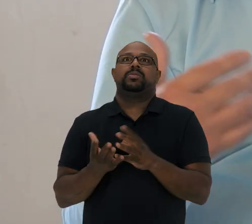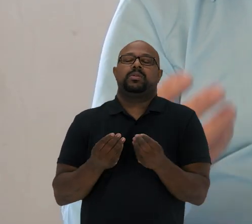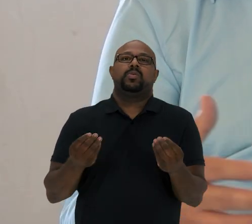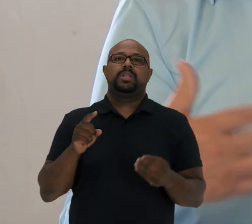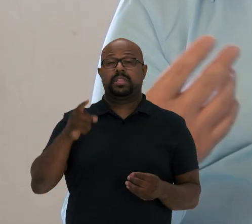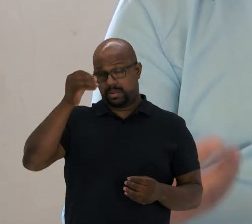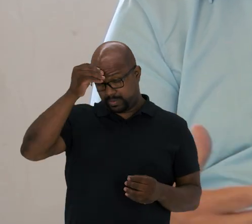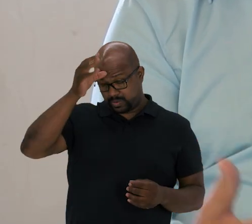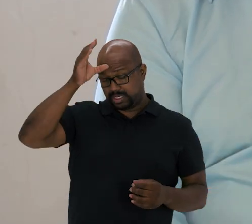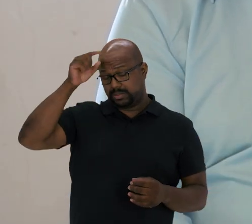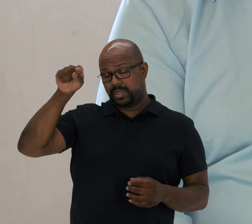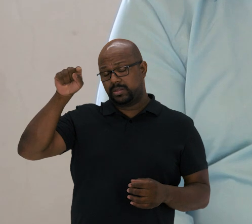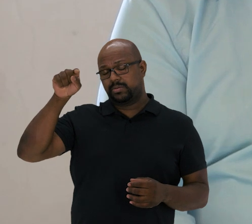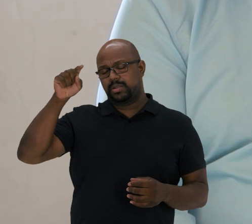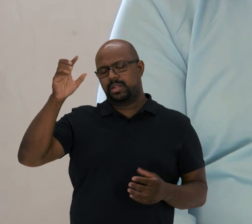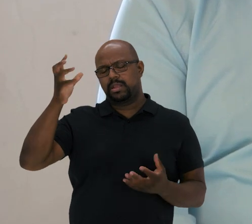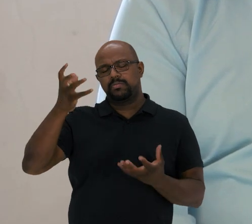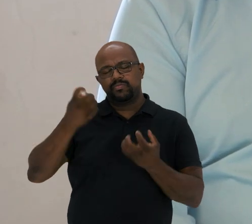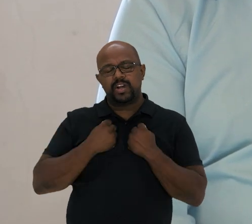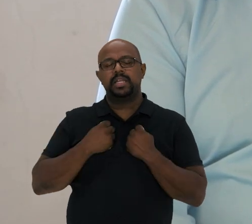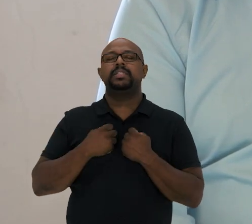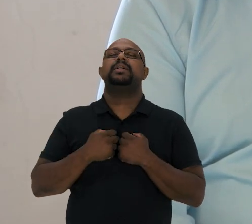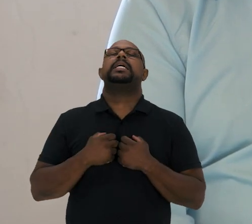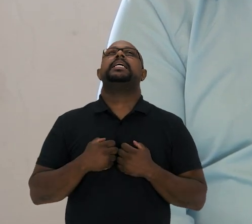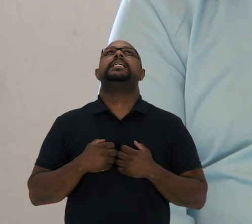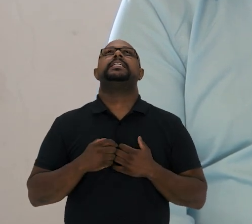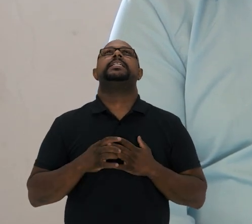o conhecimento ele vem. Então,